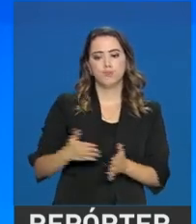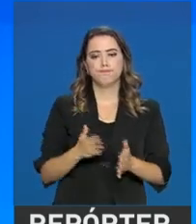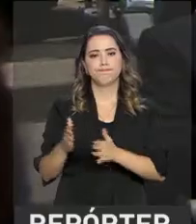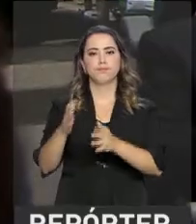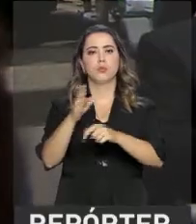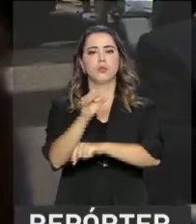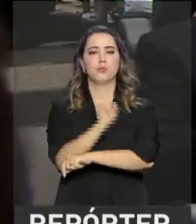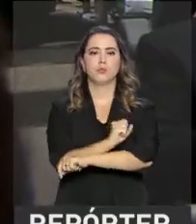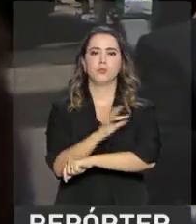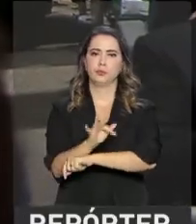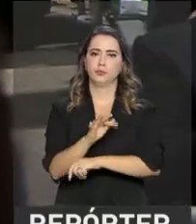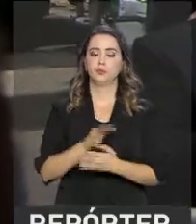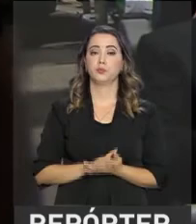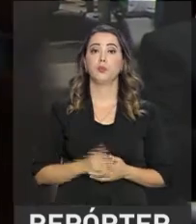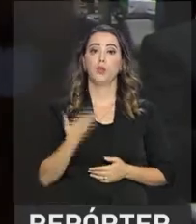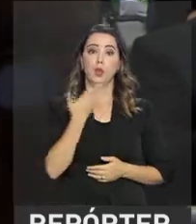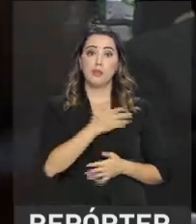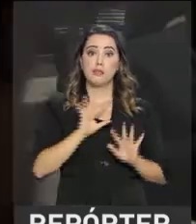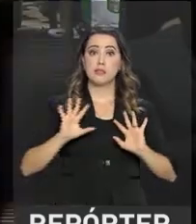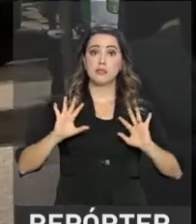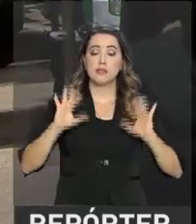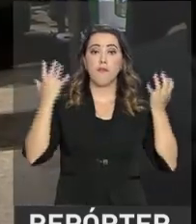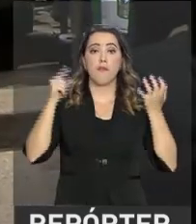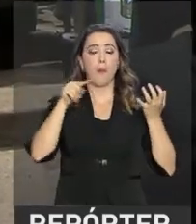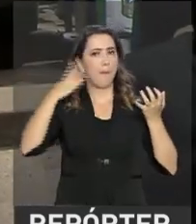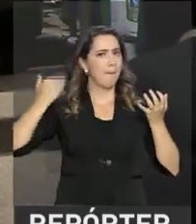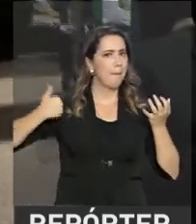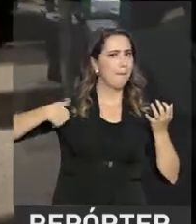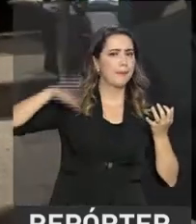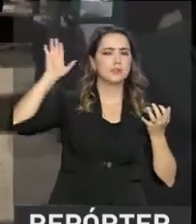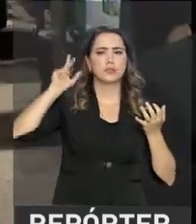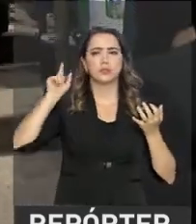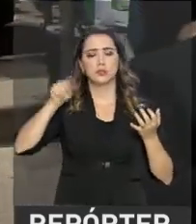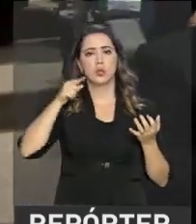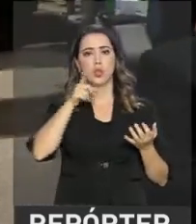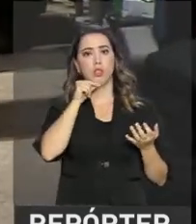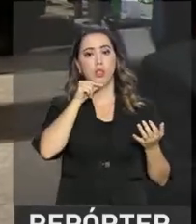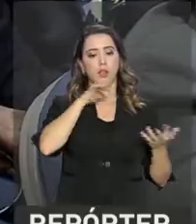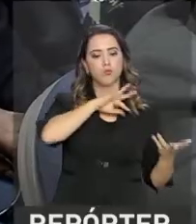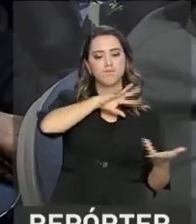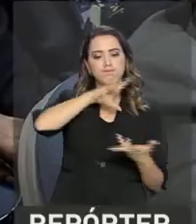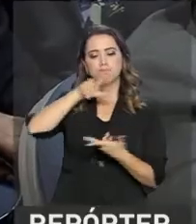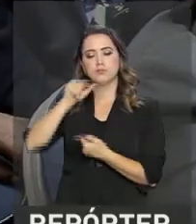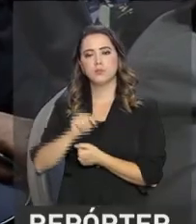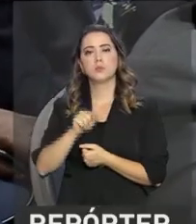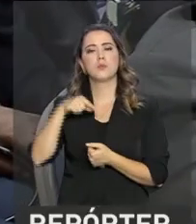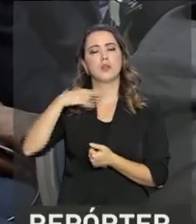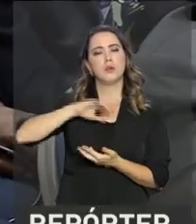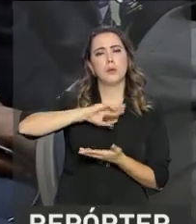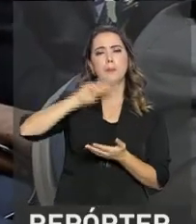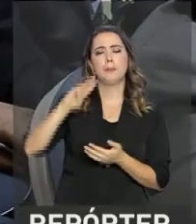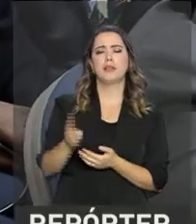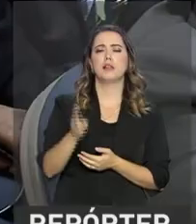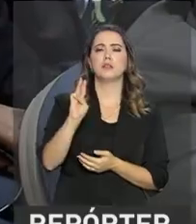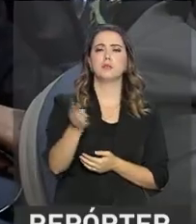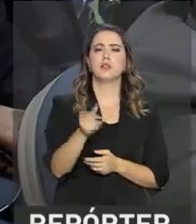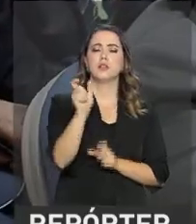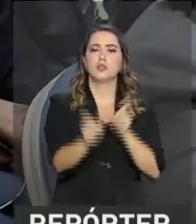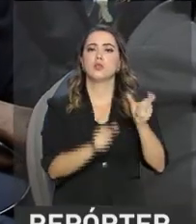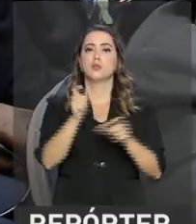o fórum mundial da água o maior evento sobre recursos hídricos do planeta milhares de pessoas como